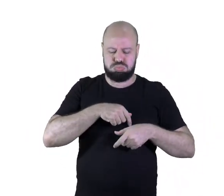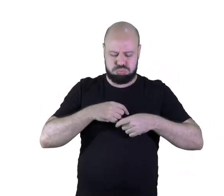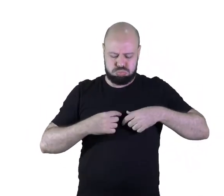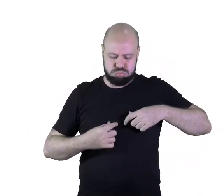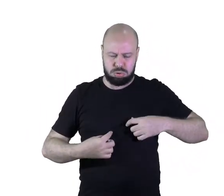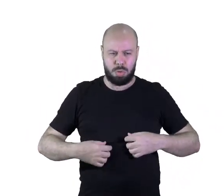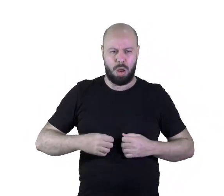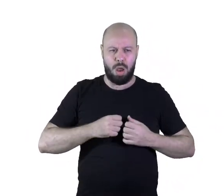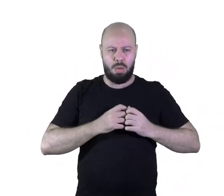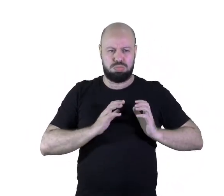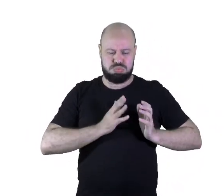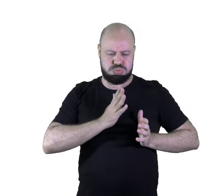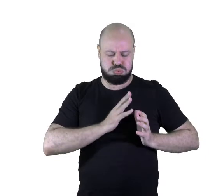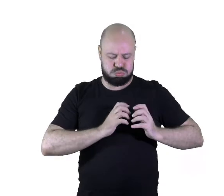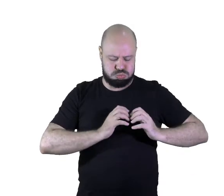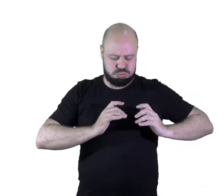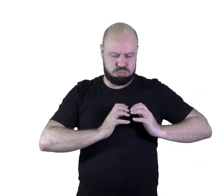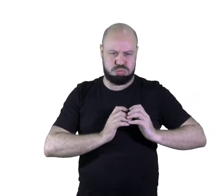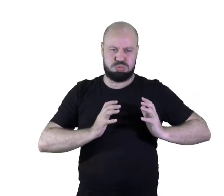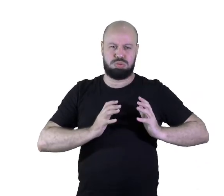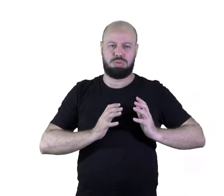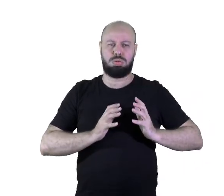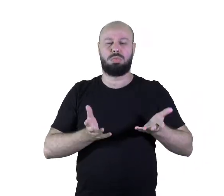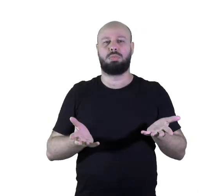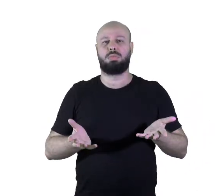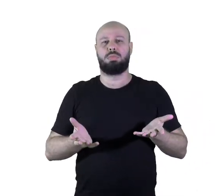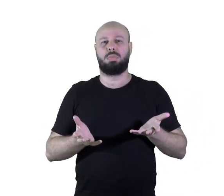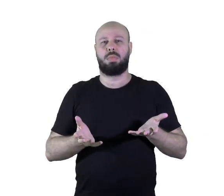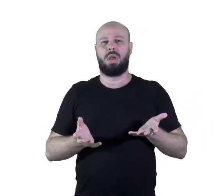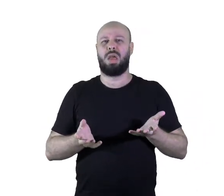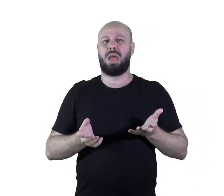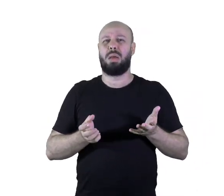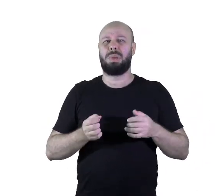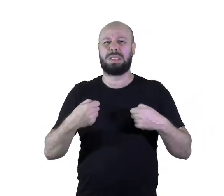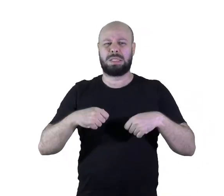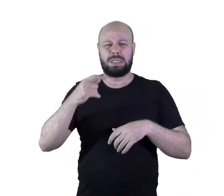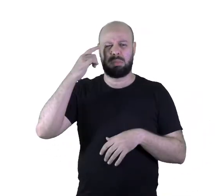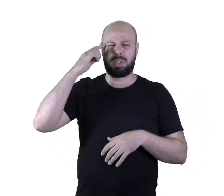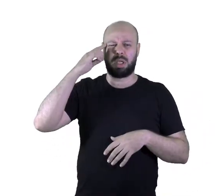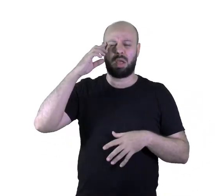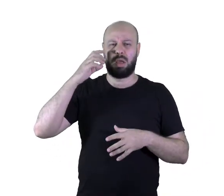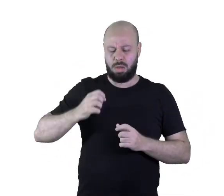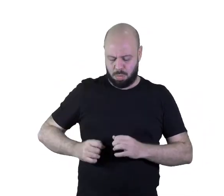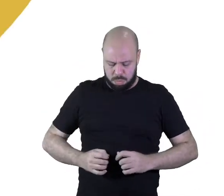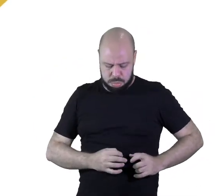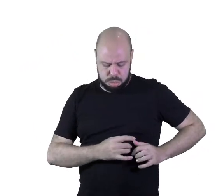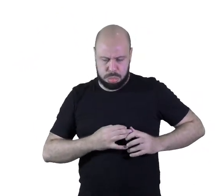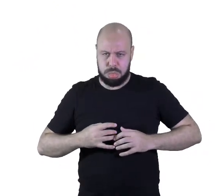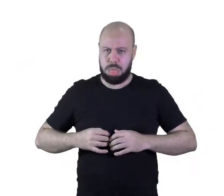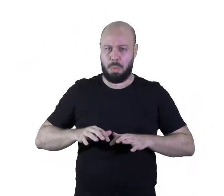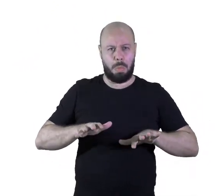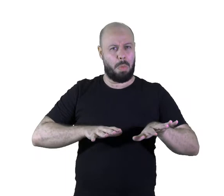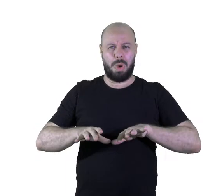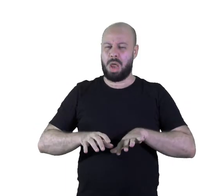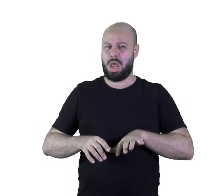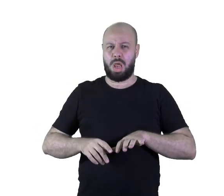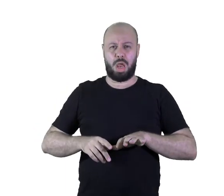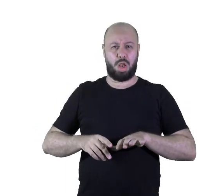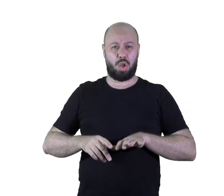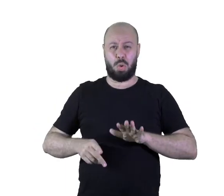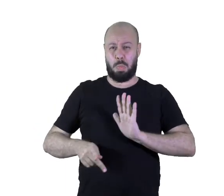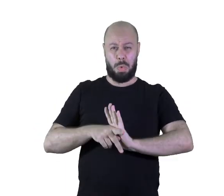batimentos cardíacos, o movimento das vísceras. Será que a gente viveria bem se a gente tivesse que fazer esse controle? Ah, eu acho que